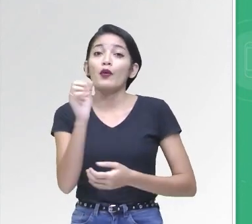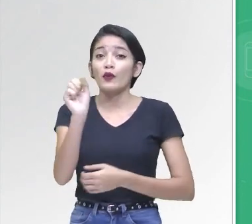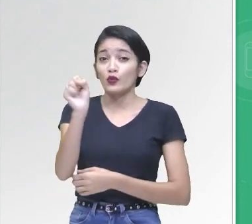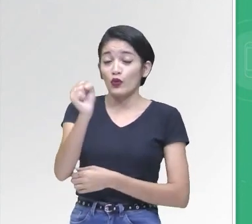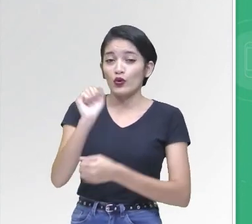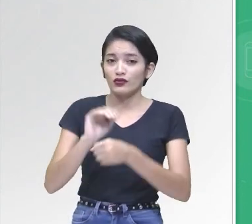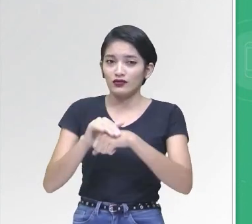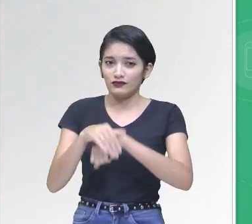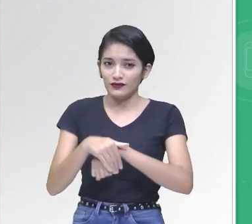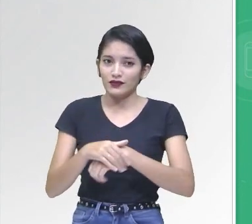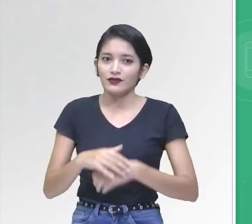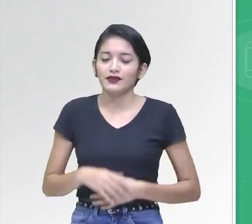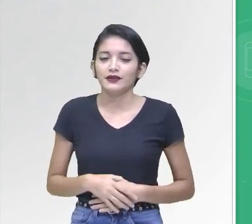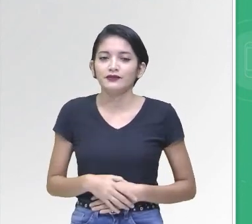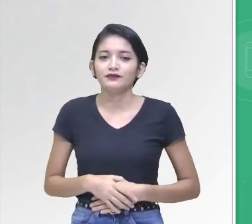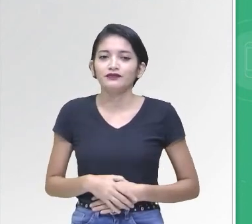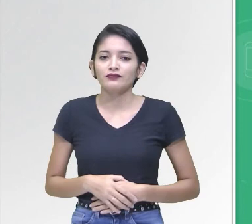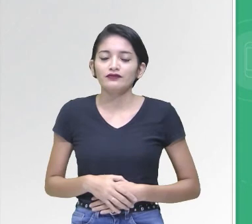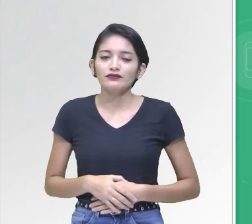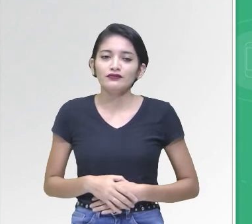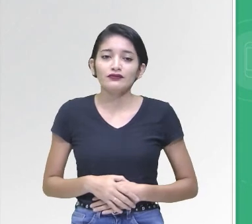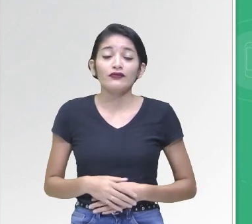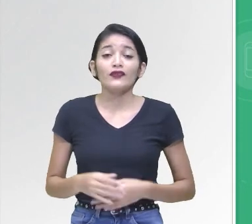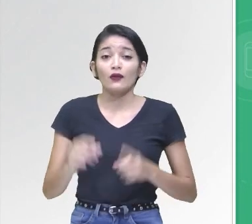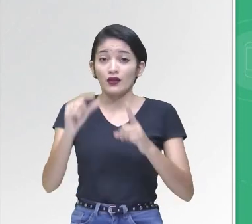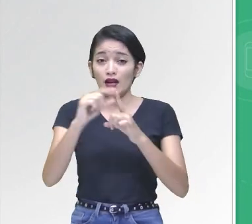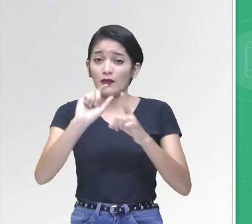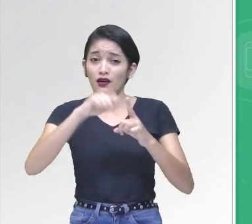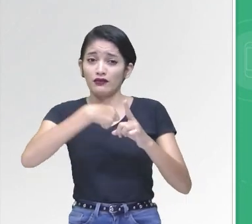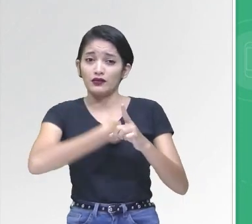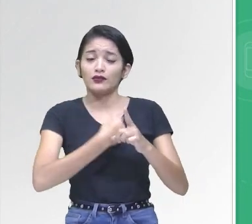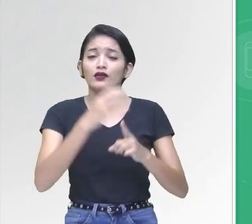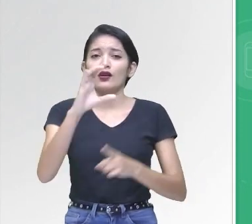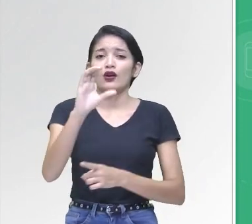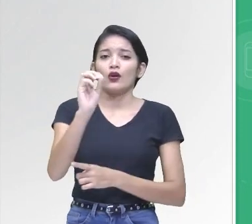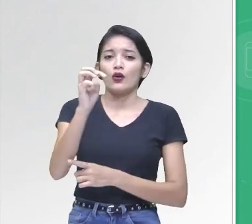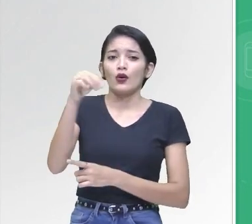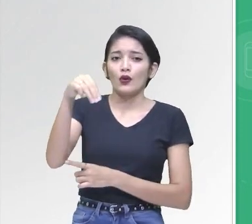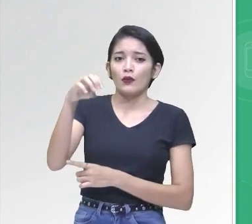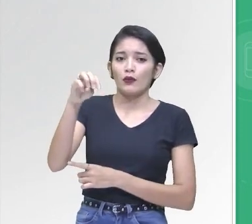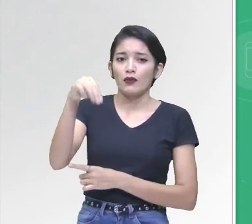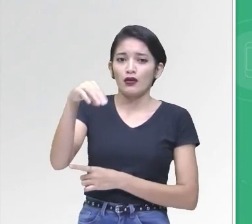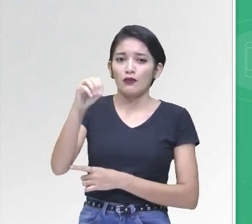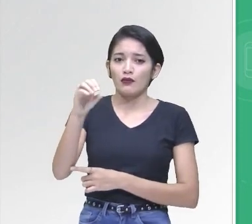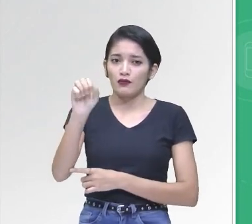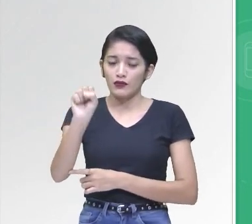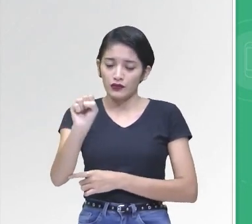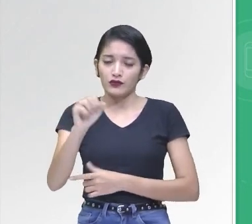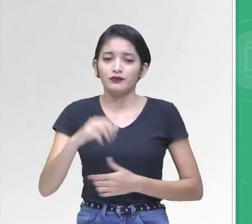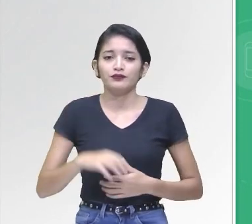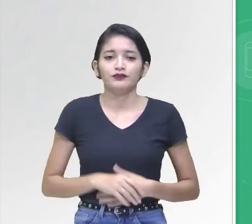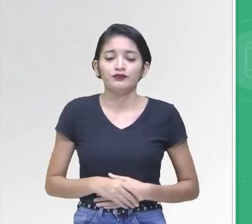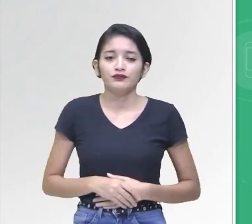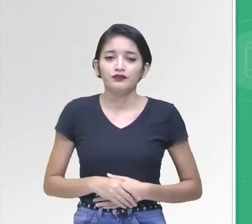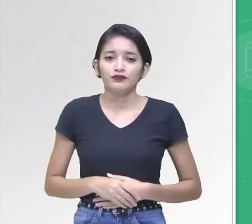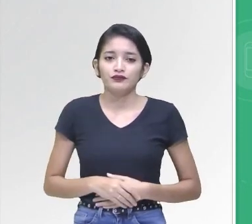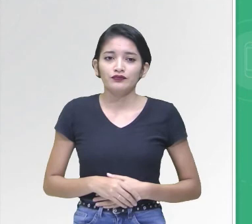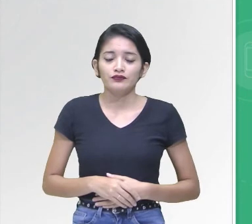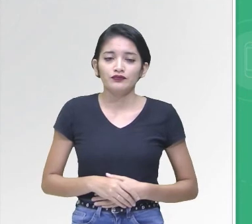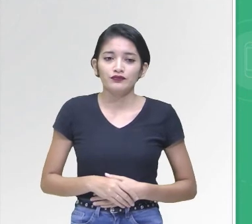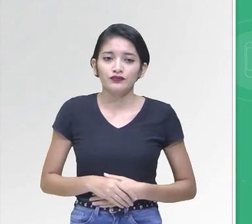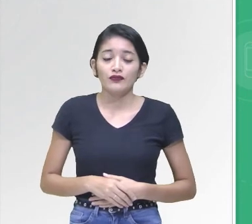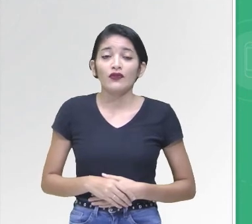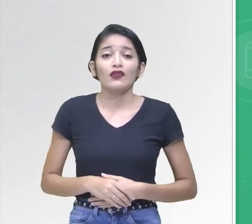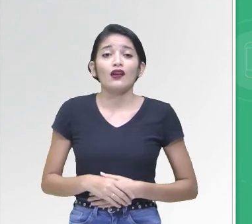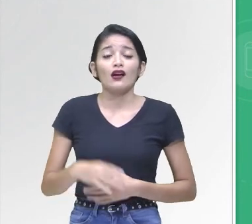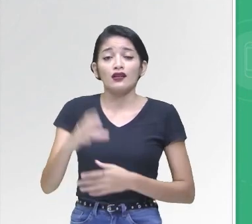verbo comer, jantamos, né, pessoal? Comemos, ok? Aí depois, ellos, aparece